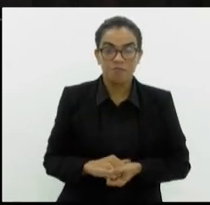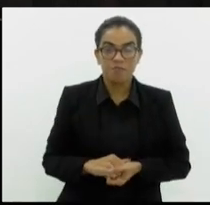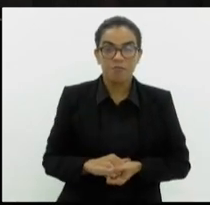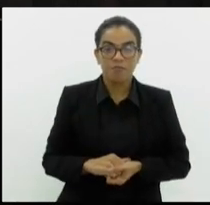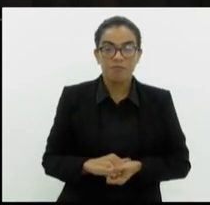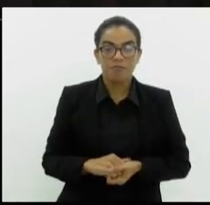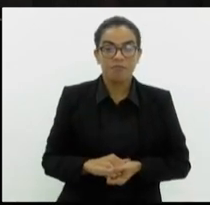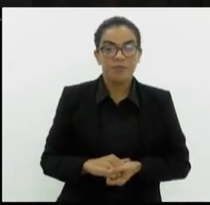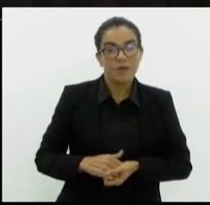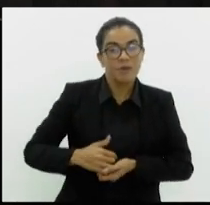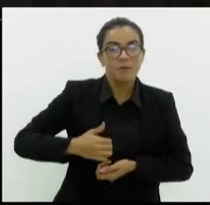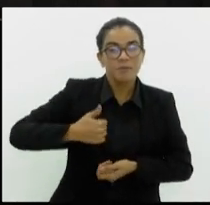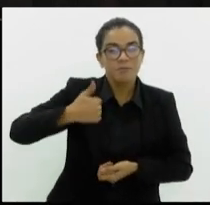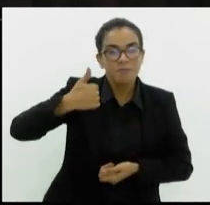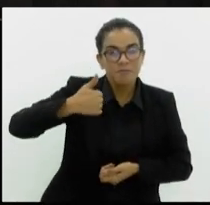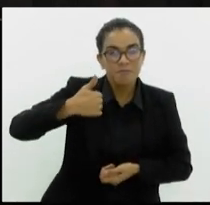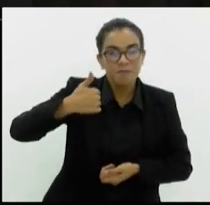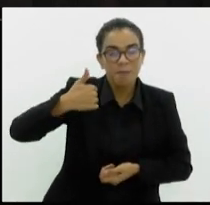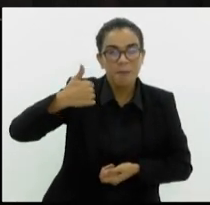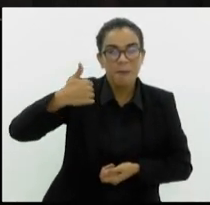Depois de